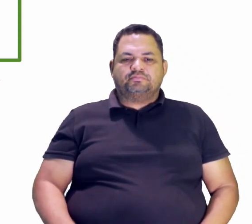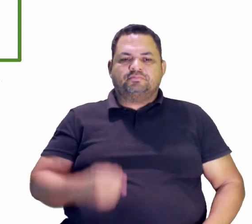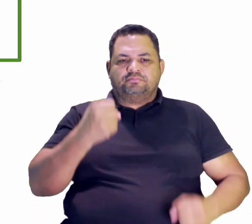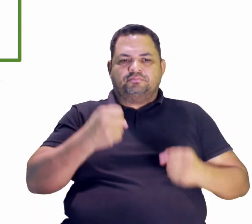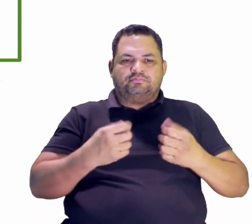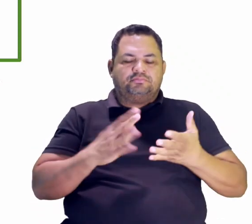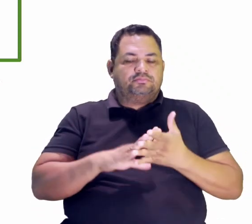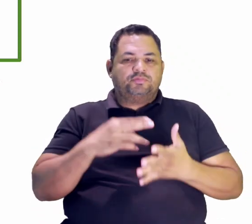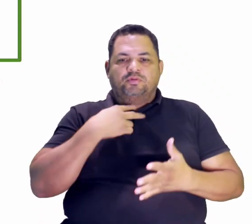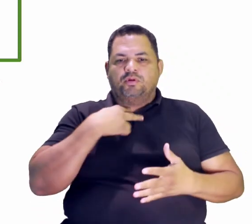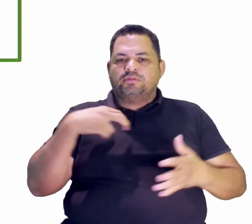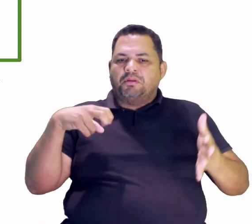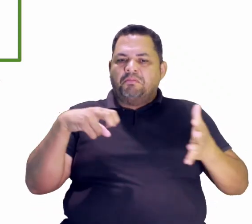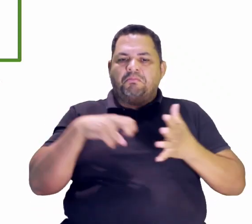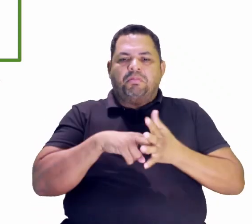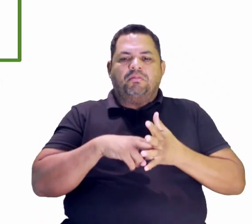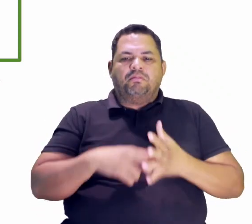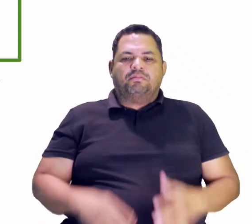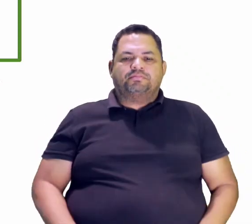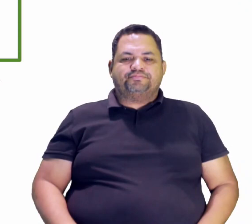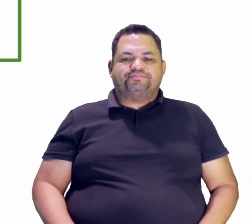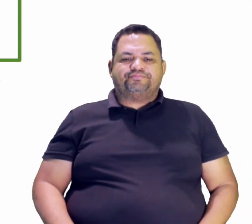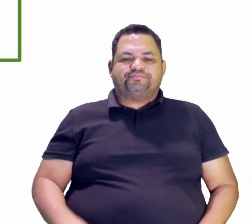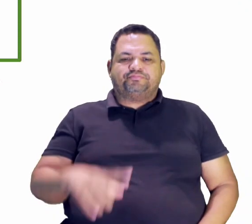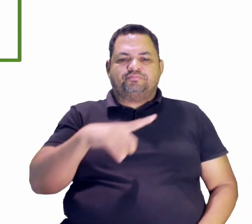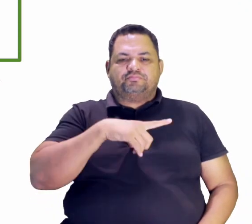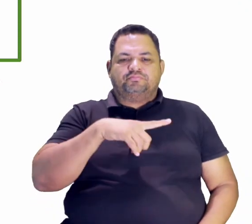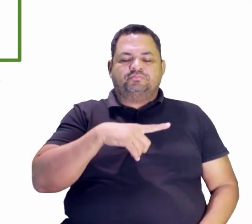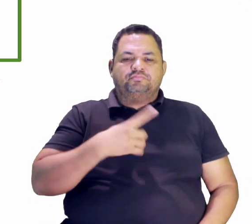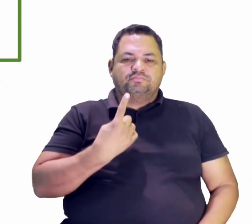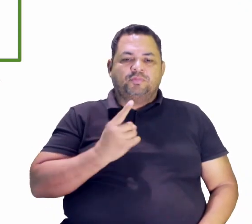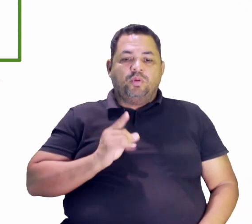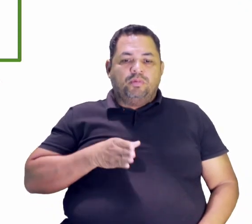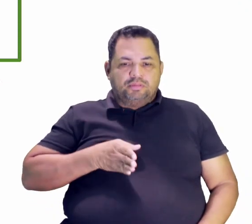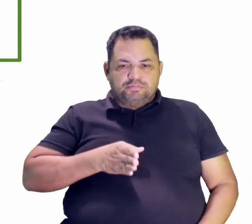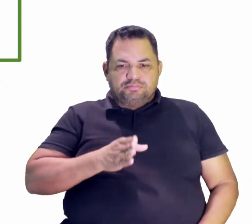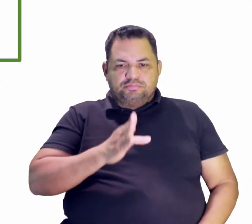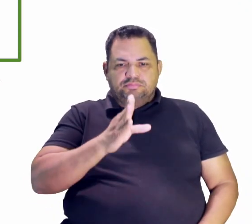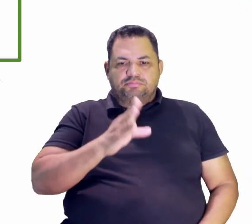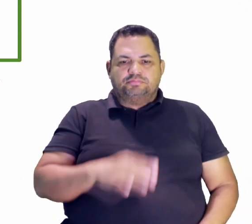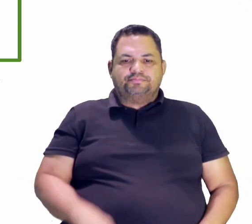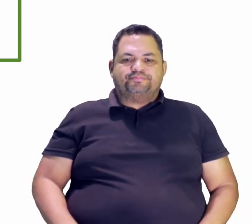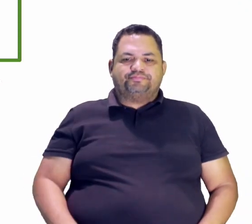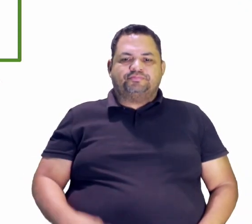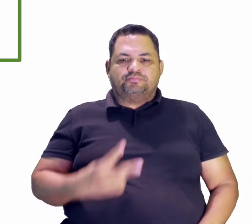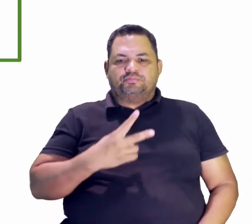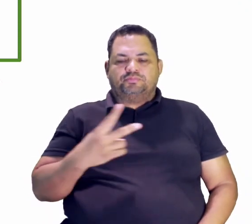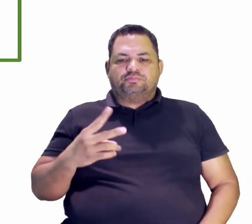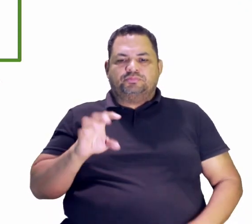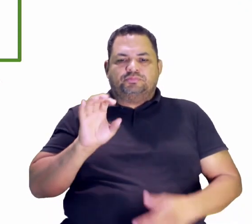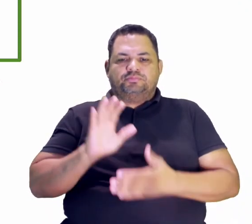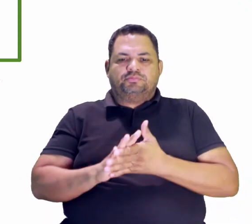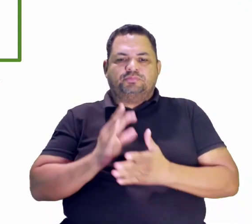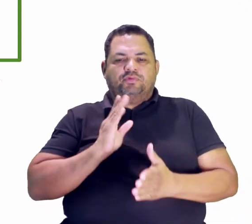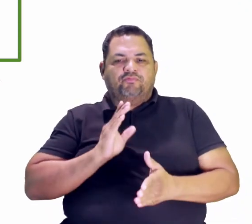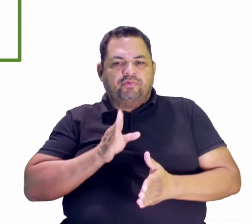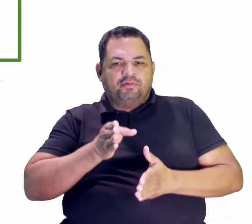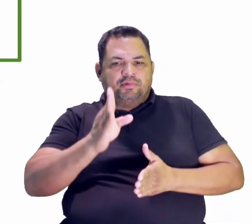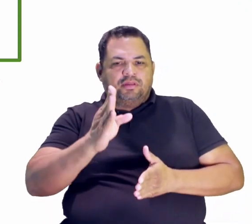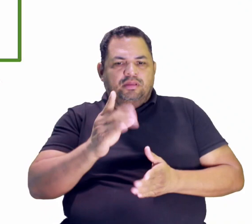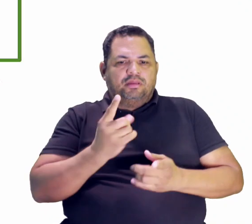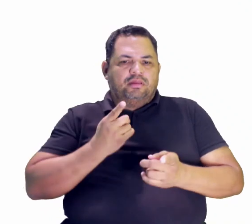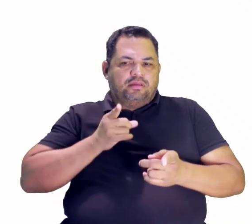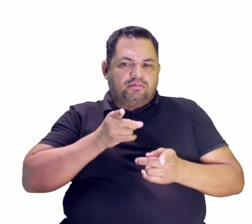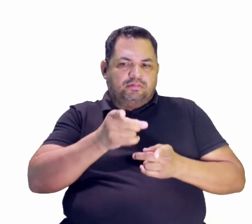sem se chocar com outros carros. Neste caso, ela é constituída por uma direção, que é a avenida, e dois sentidos, um vai no sentido, vem